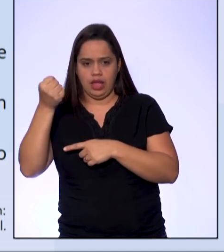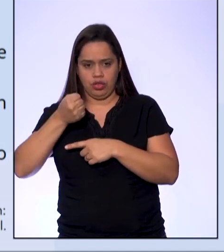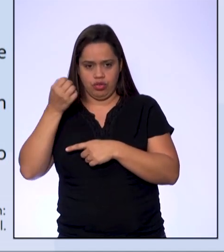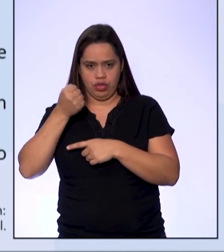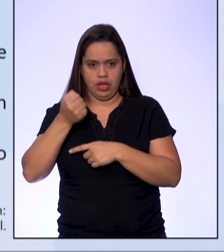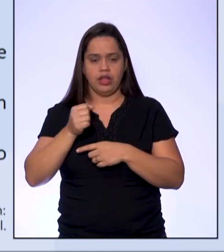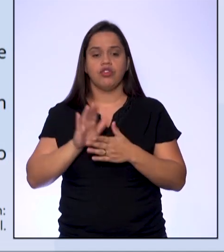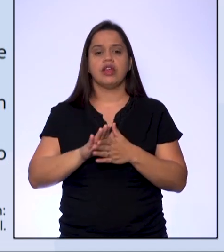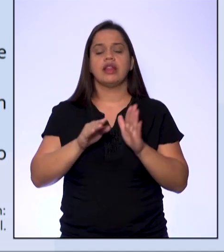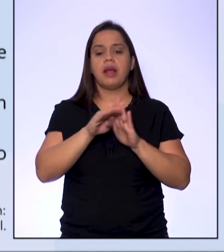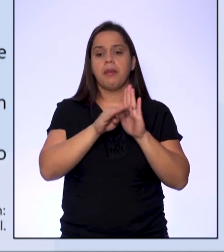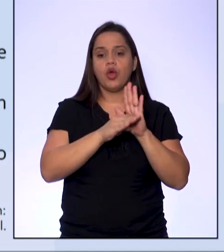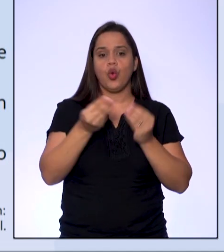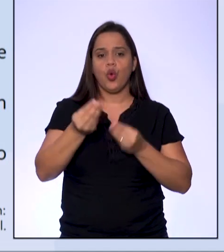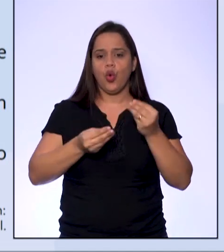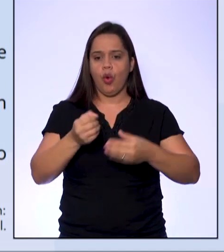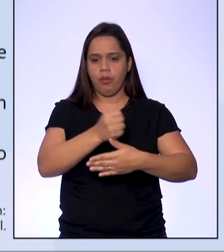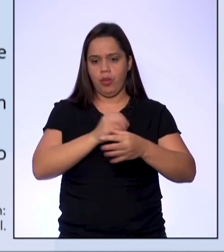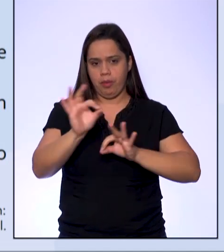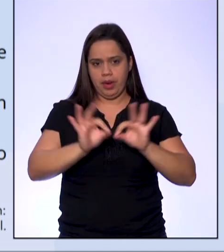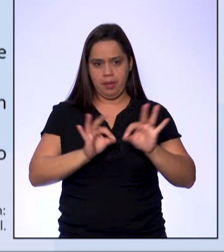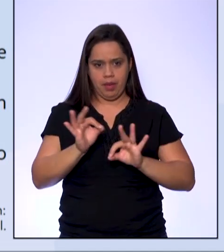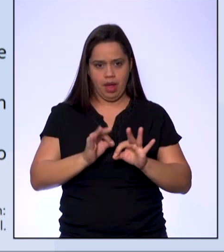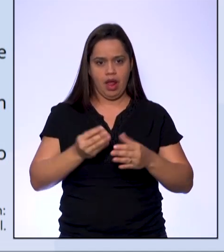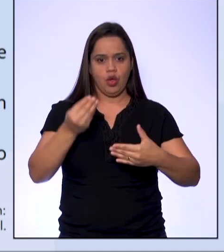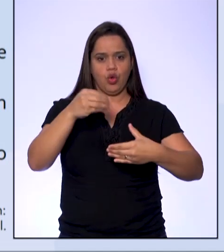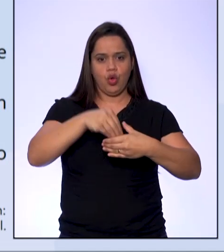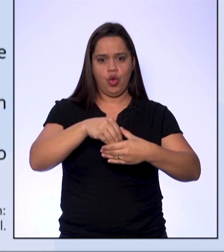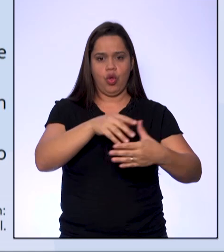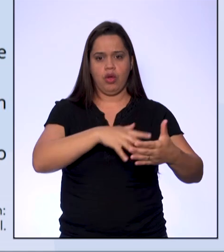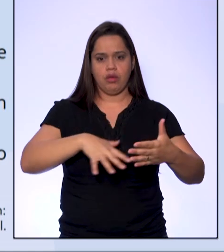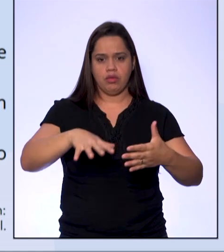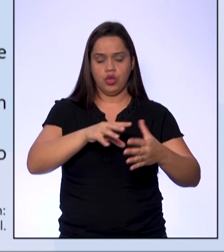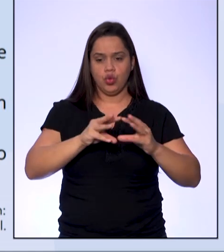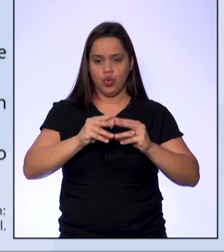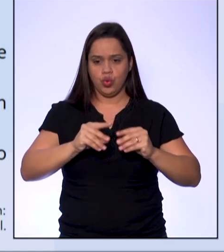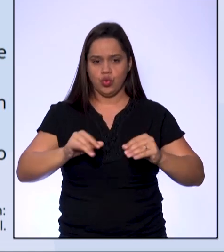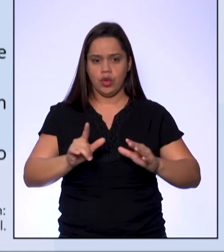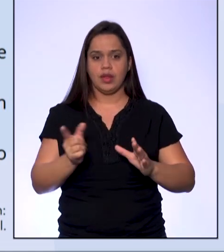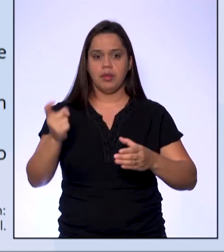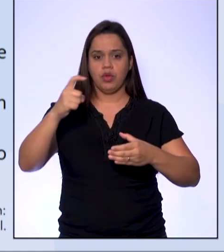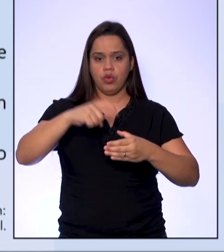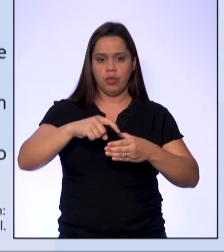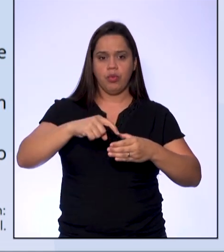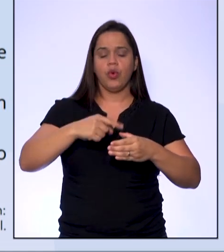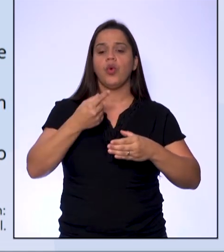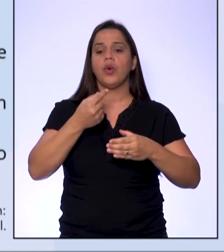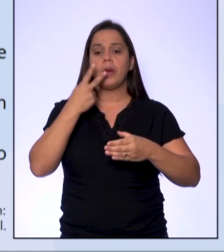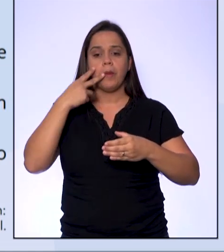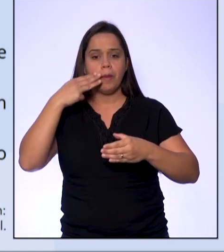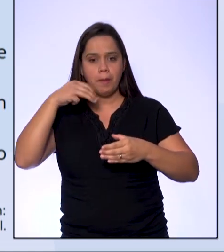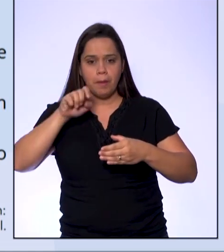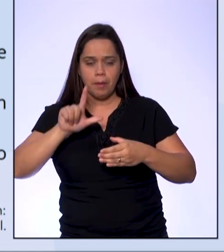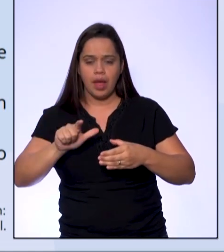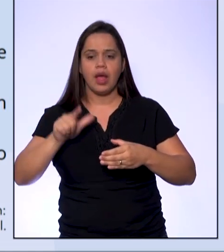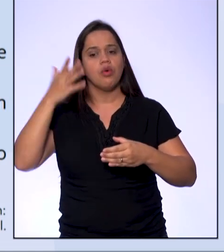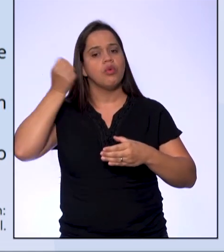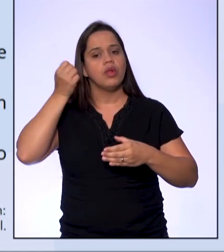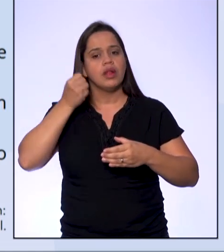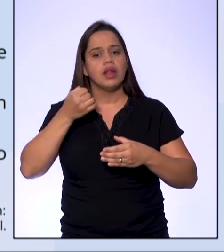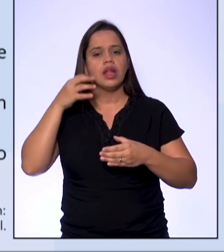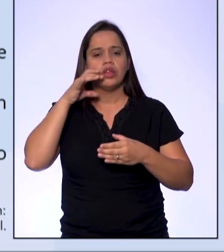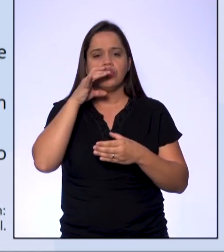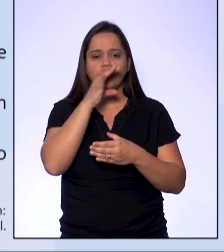vasilha todos os ingredientes secos, peneirados. 2. Acrescente o mel e o leite morno. 3. Misture tudo com